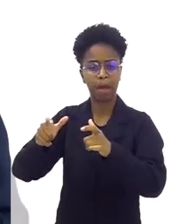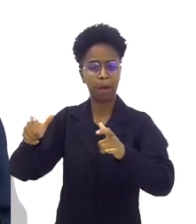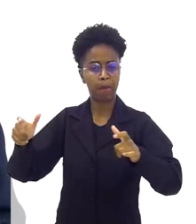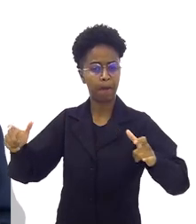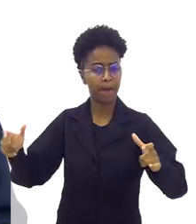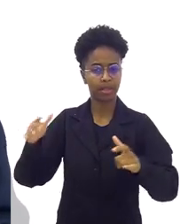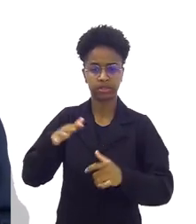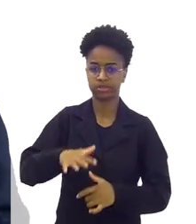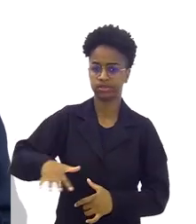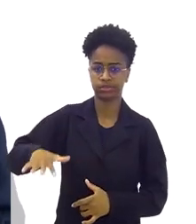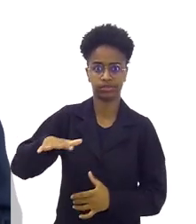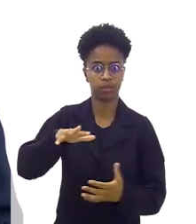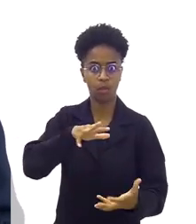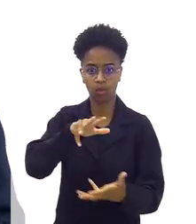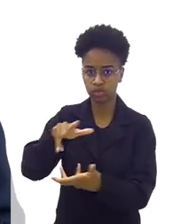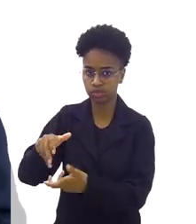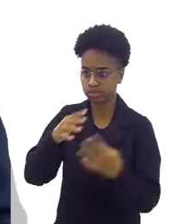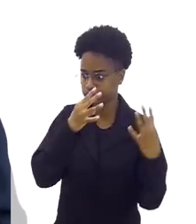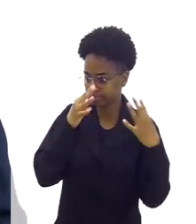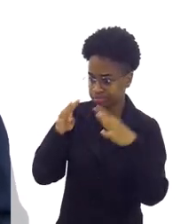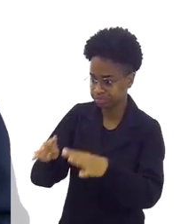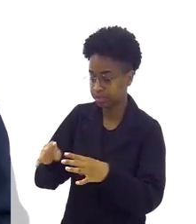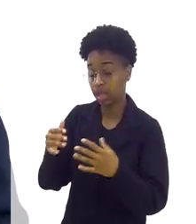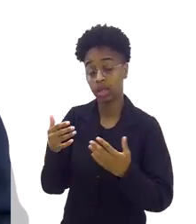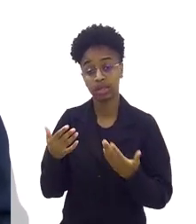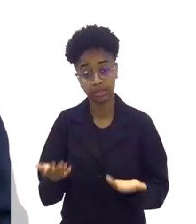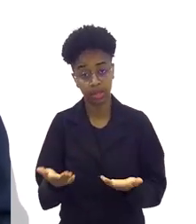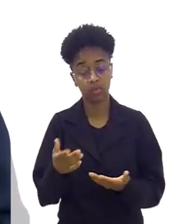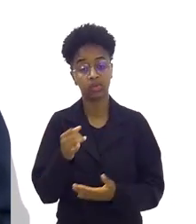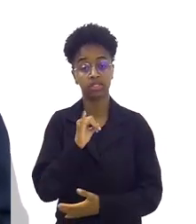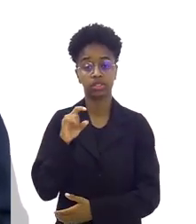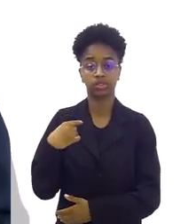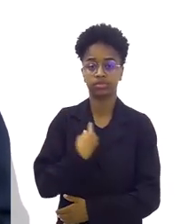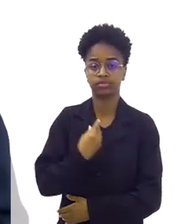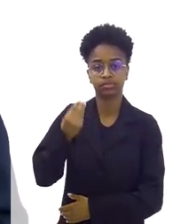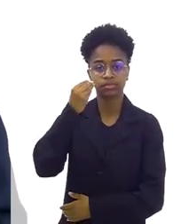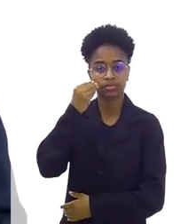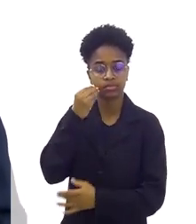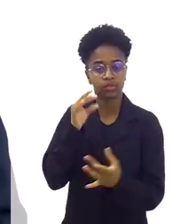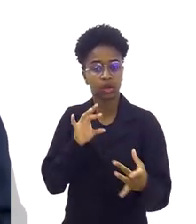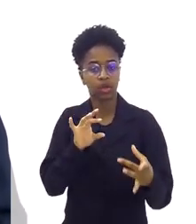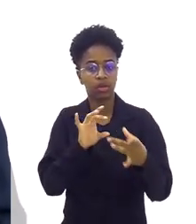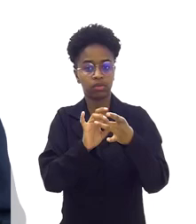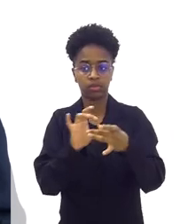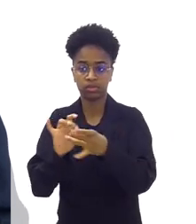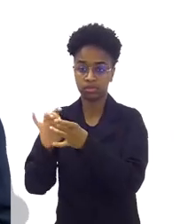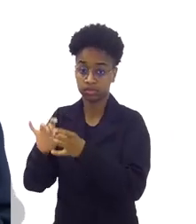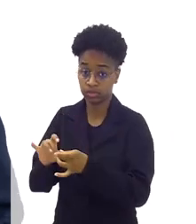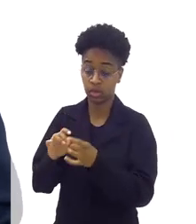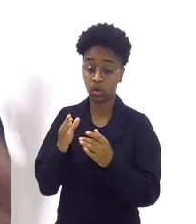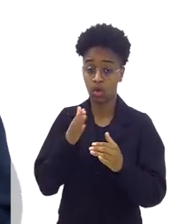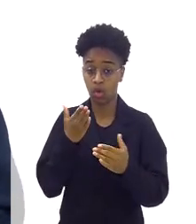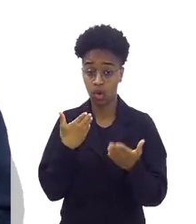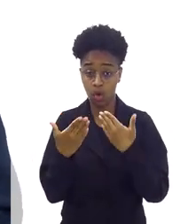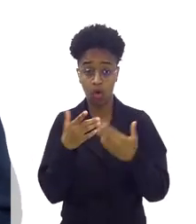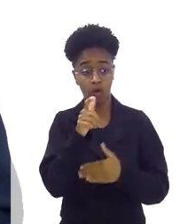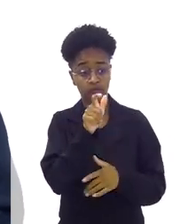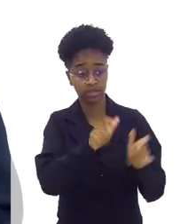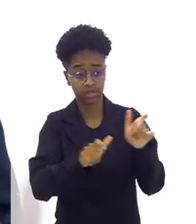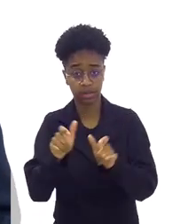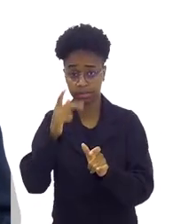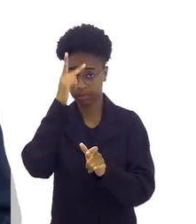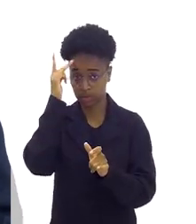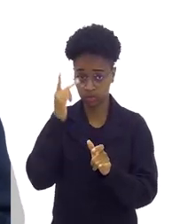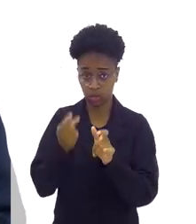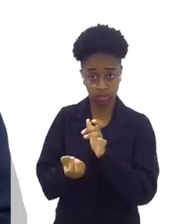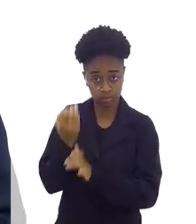de proporções mundiais. Então, assim, ao tentar fazer esse tipo de conexão, falar com o desenvolvedor já